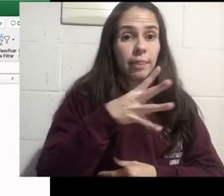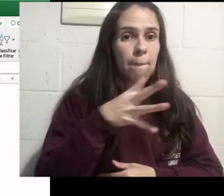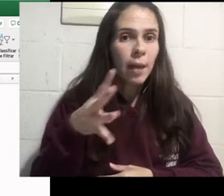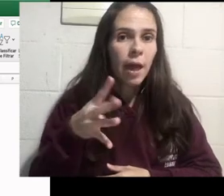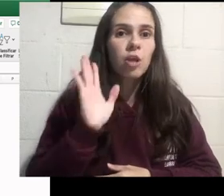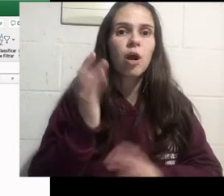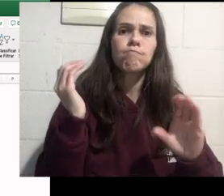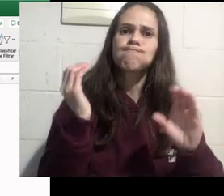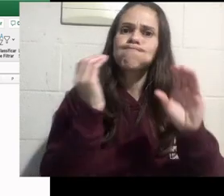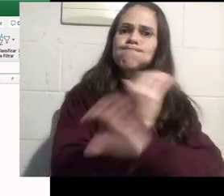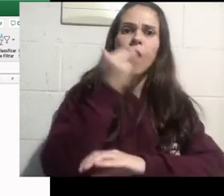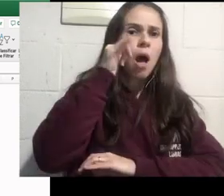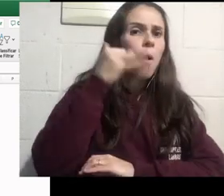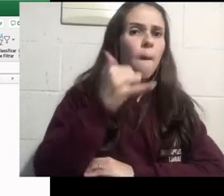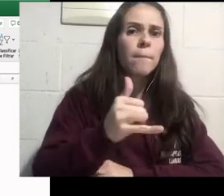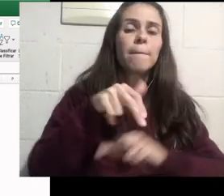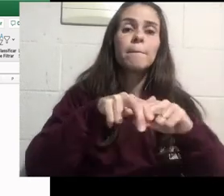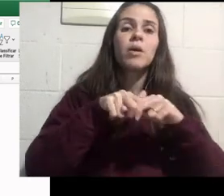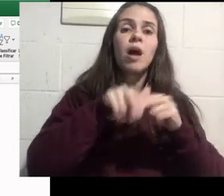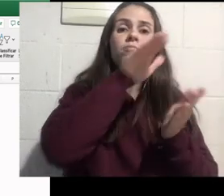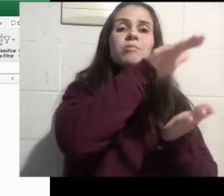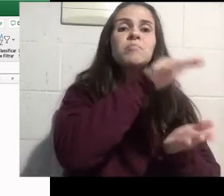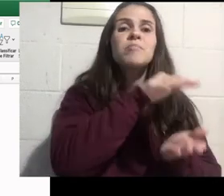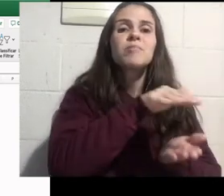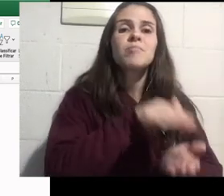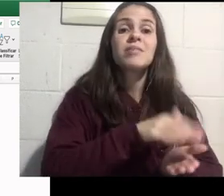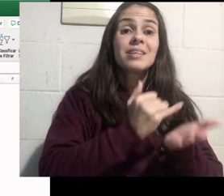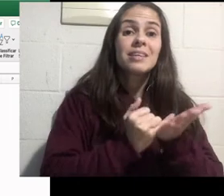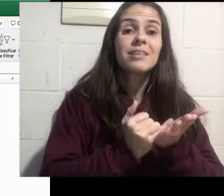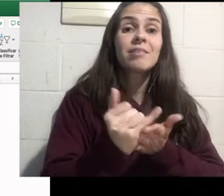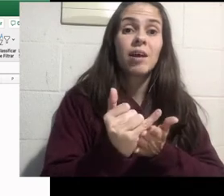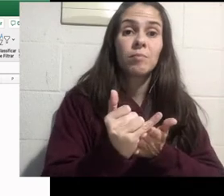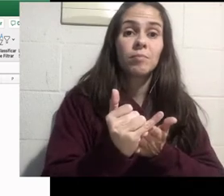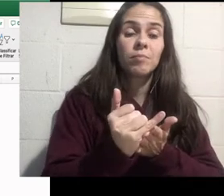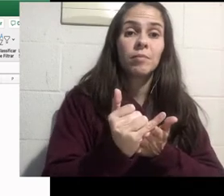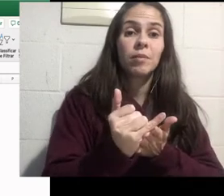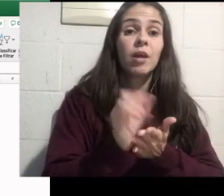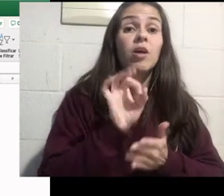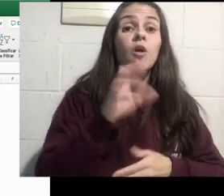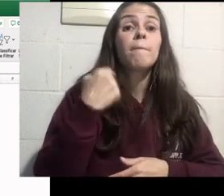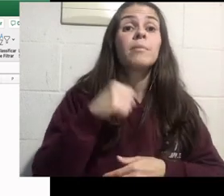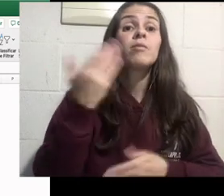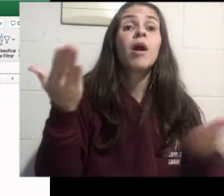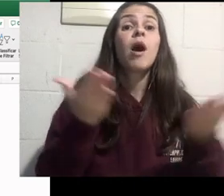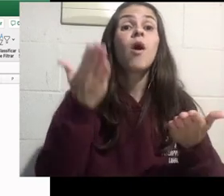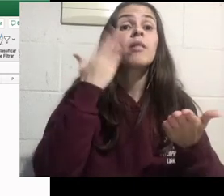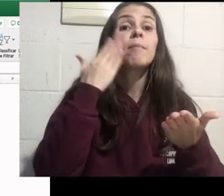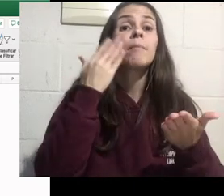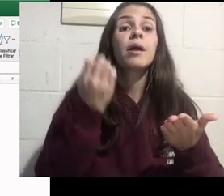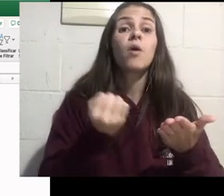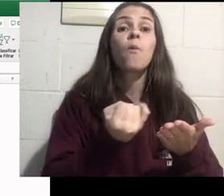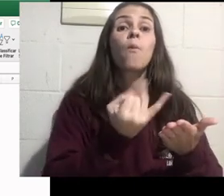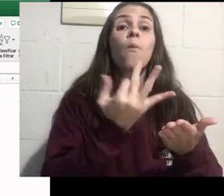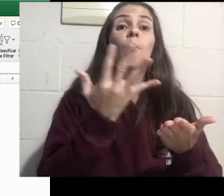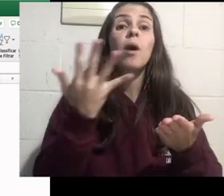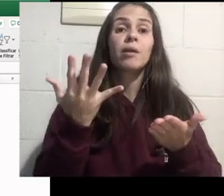automaticamente preenchido com relação ao estoque inicial. Eu só preciso definir estoque para quantas semanas de materiais diretos